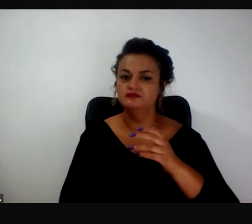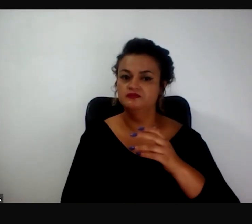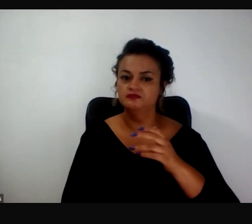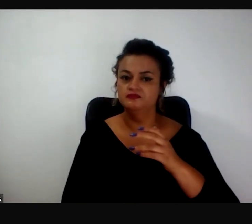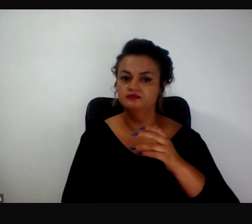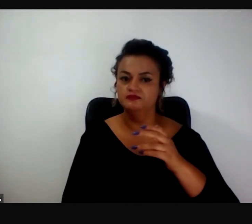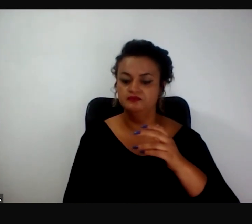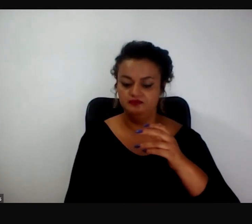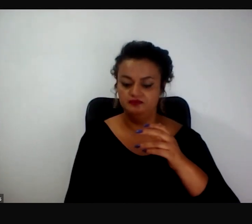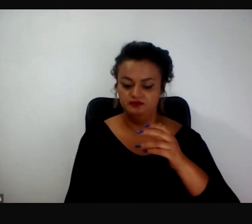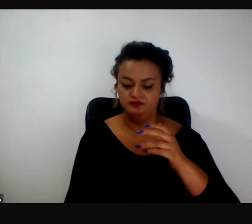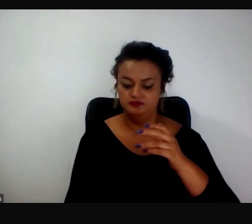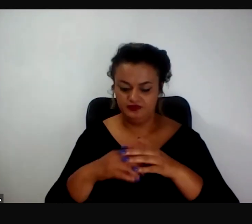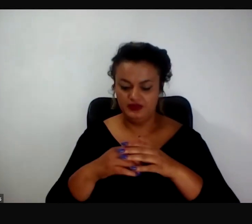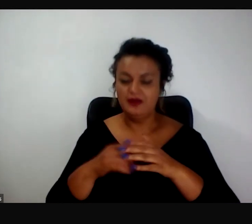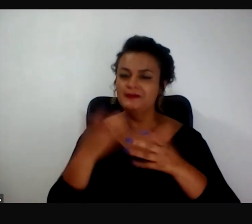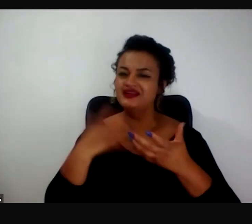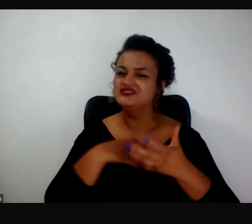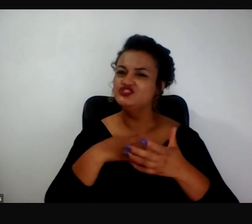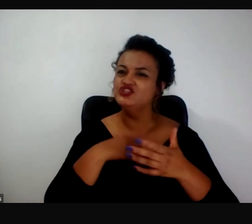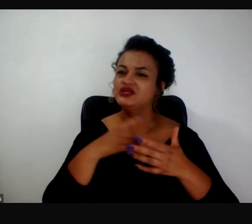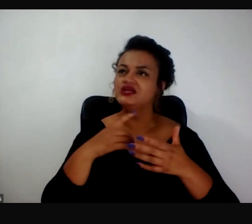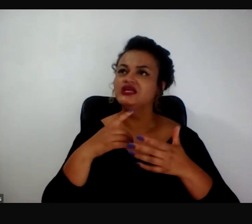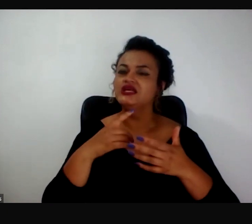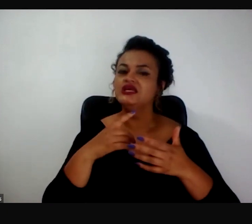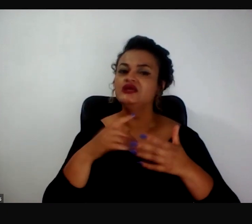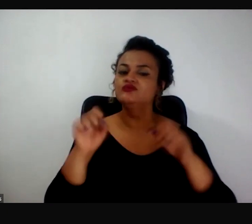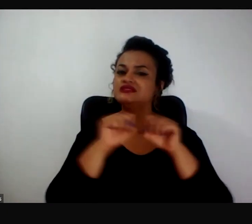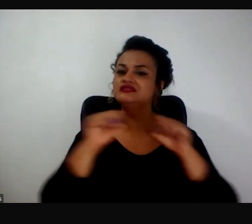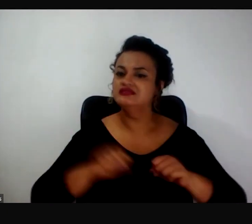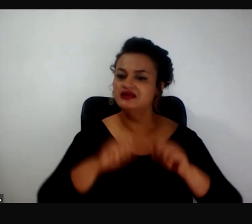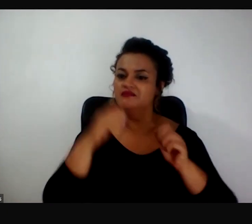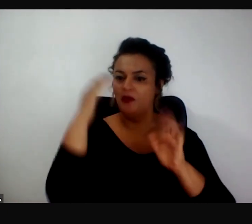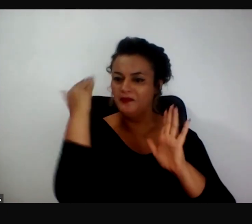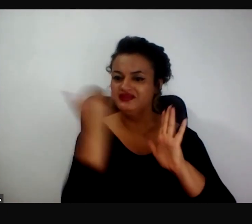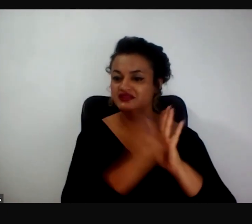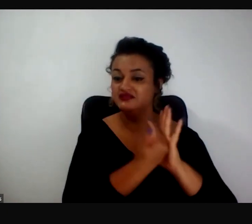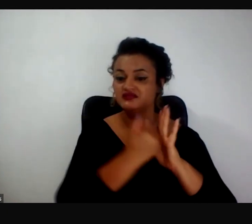o cumprimento da missão no sistema